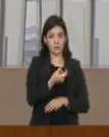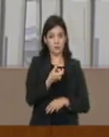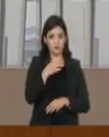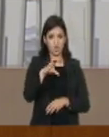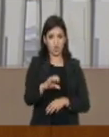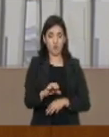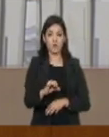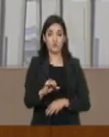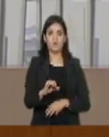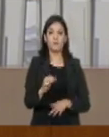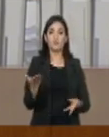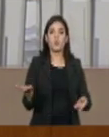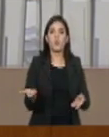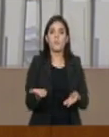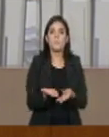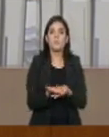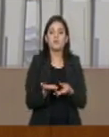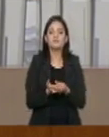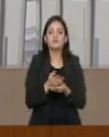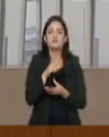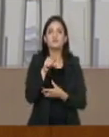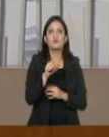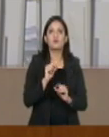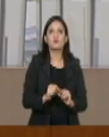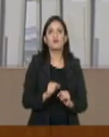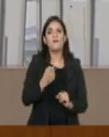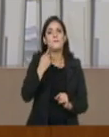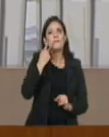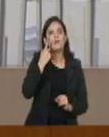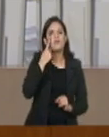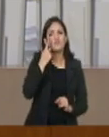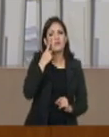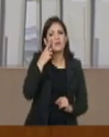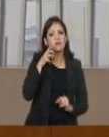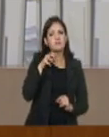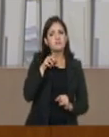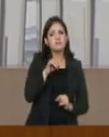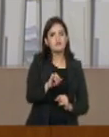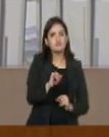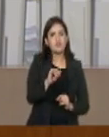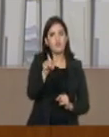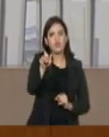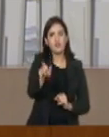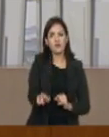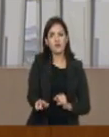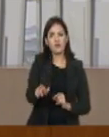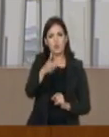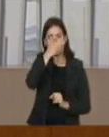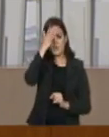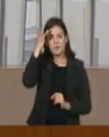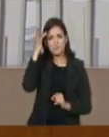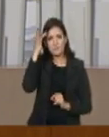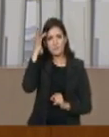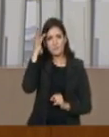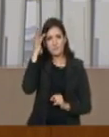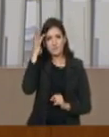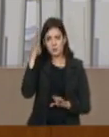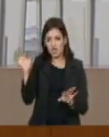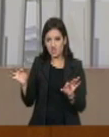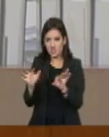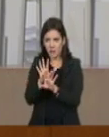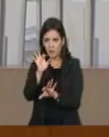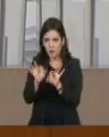debate era verificar se o encarceramento do paciente logo após o julgamento